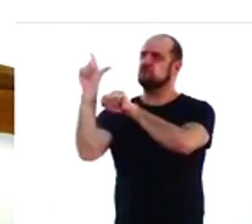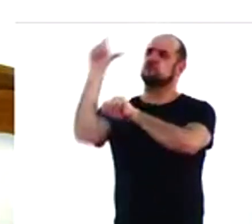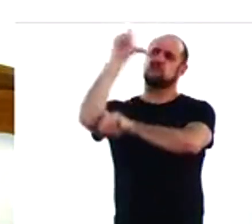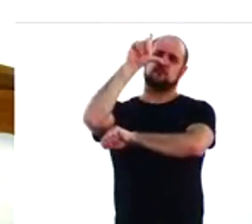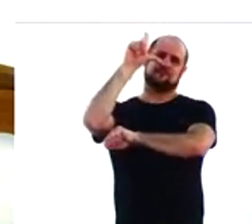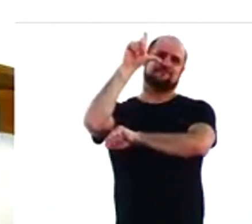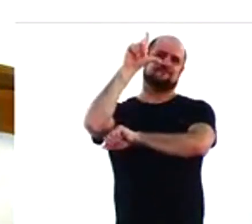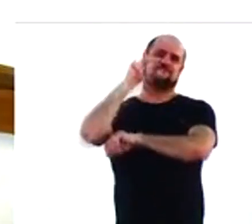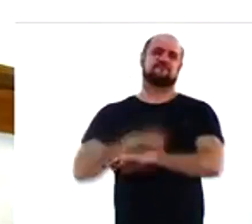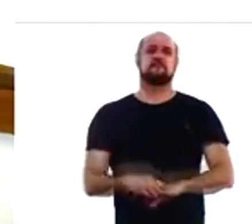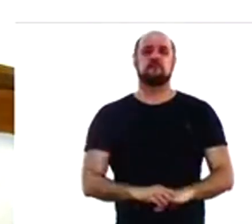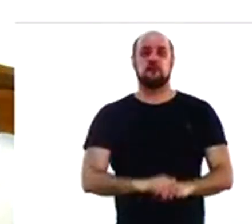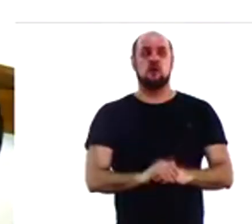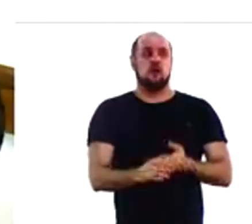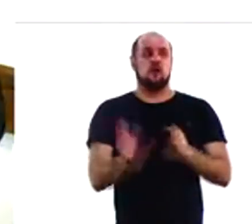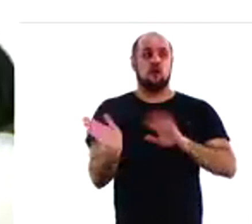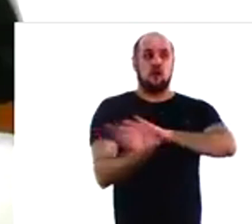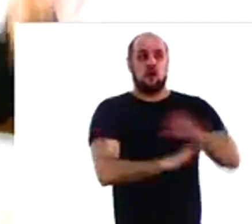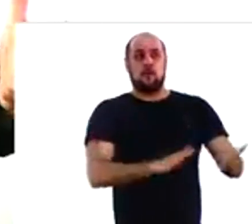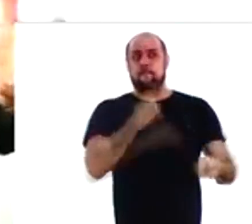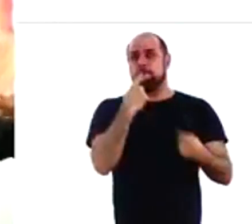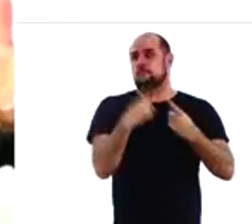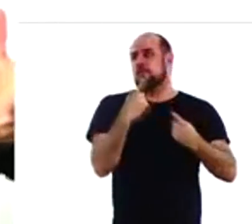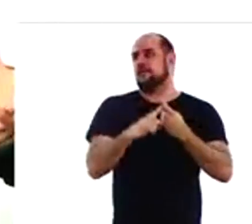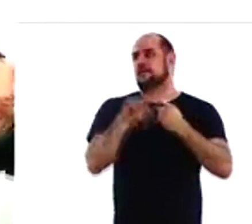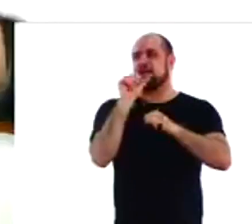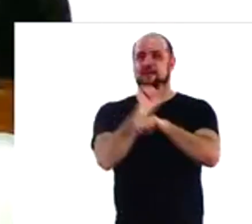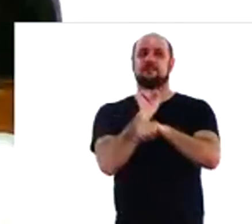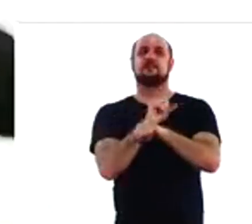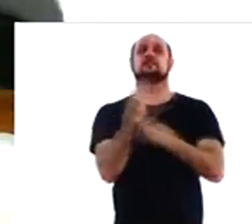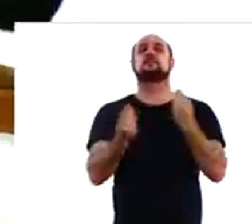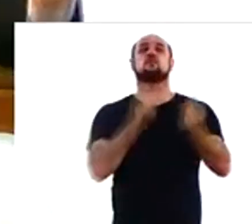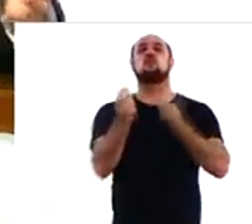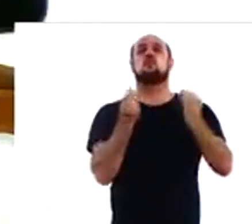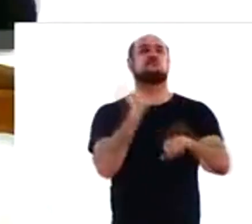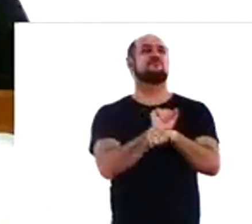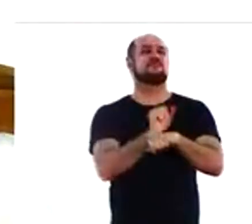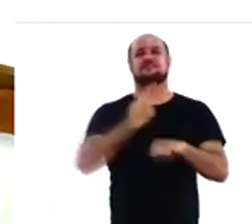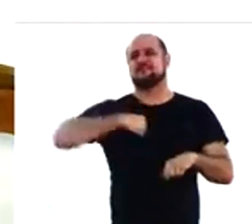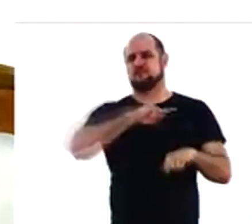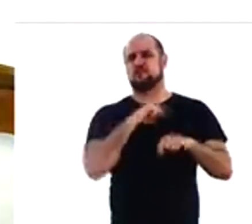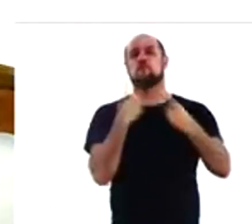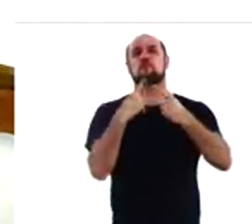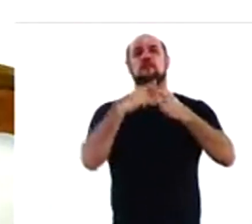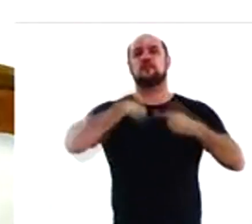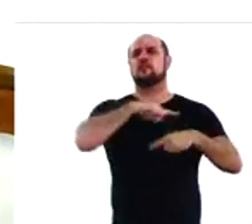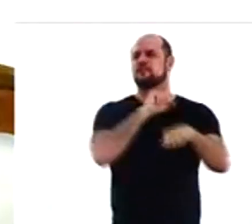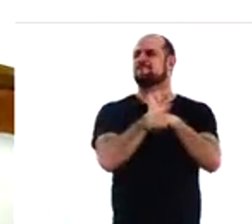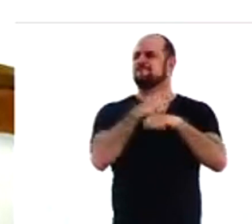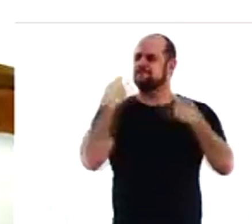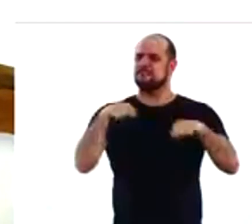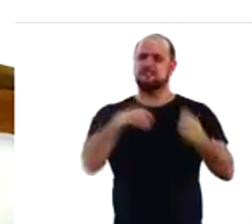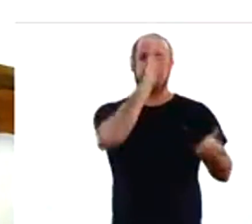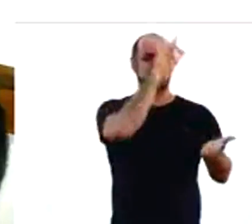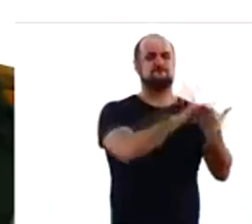esperança? Por que a nossa esperança não pode ser um conceito só? Por que a nossa esperança em Deus tem de ser um fato real?